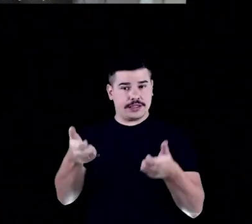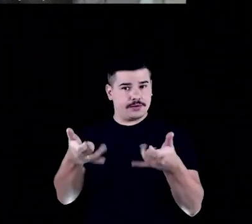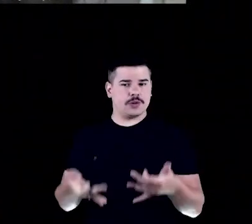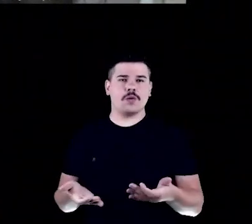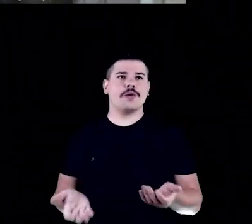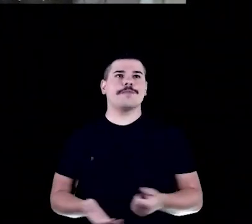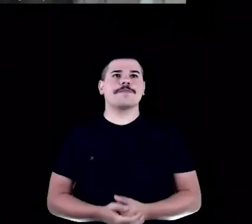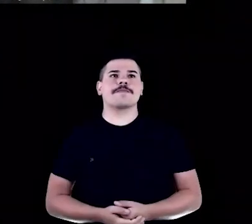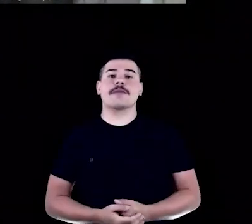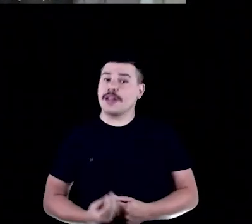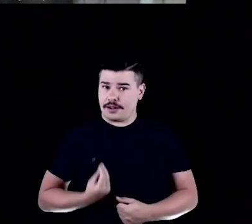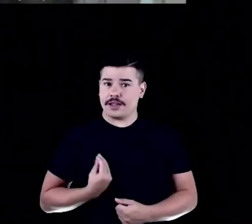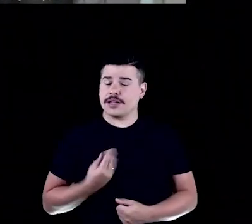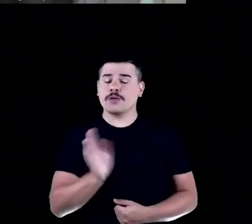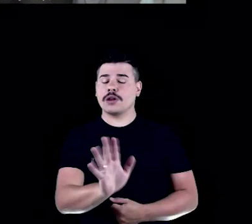que